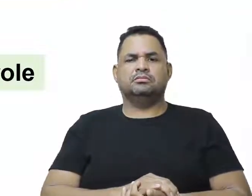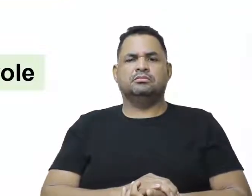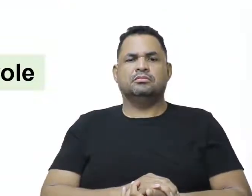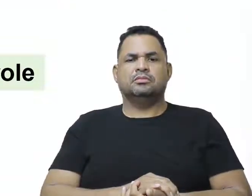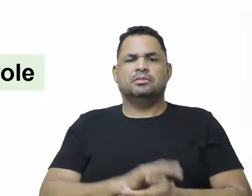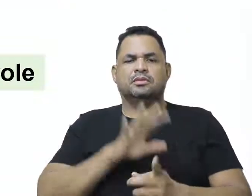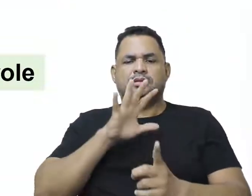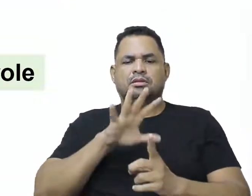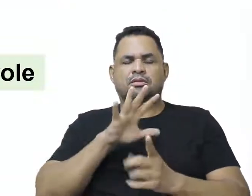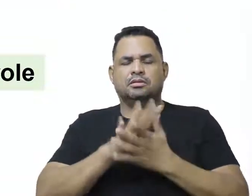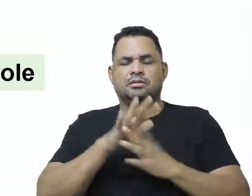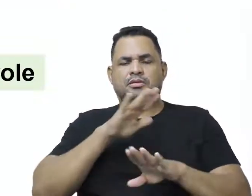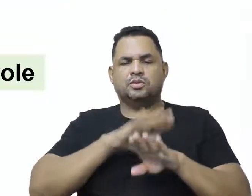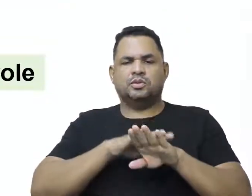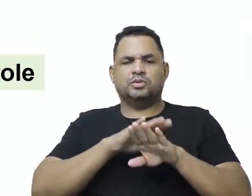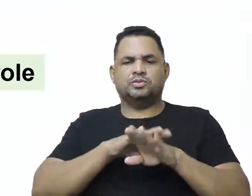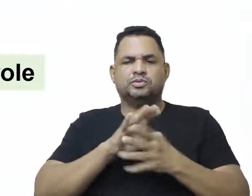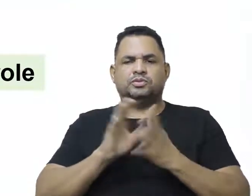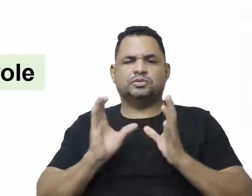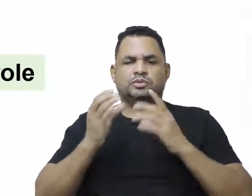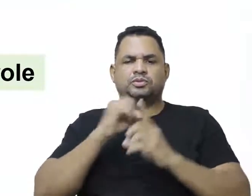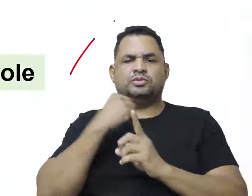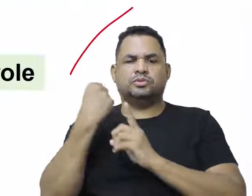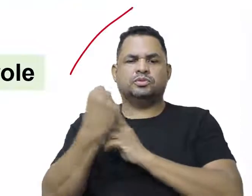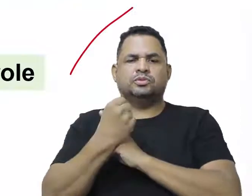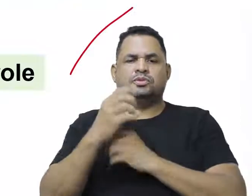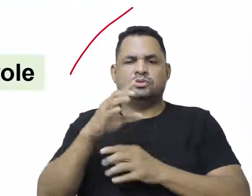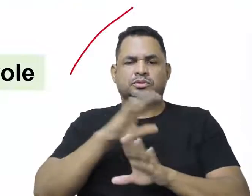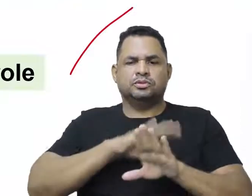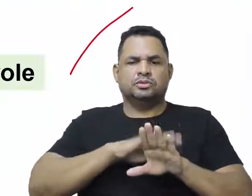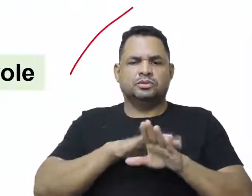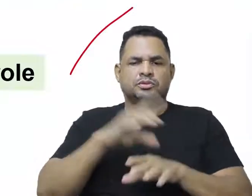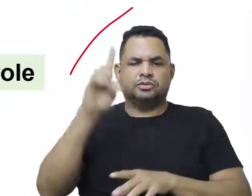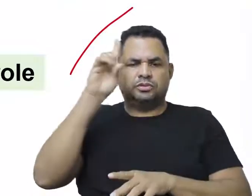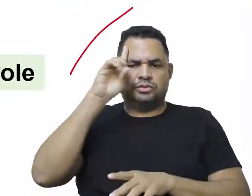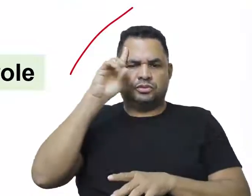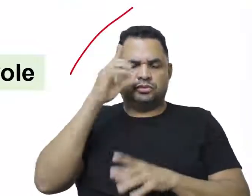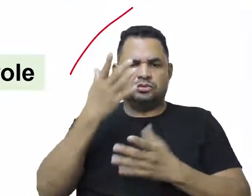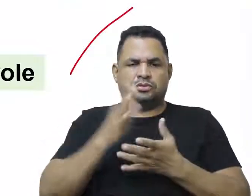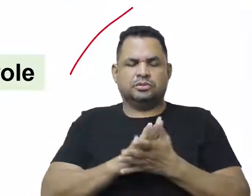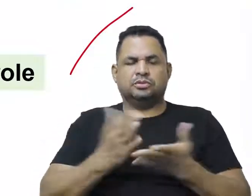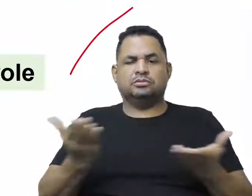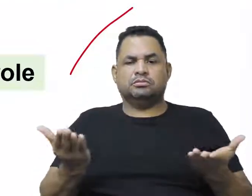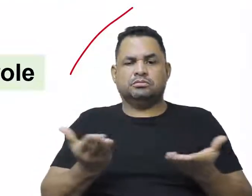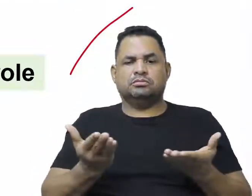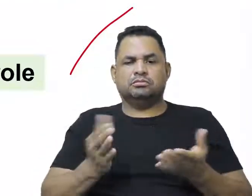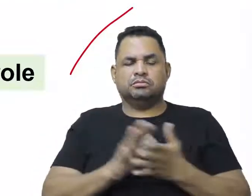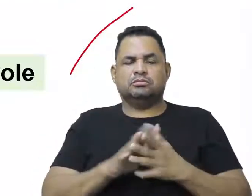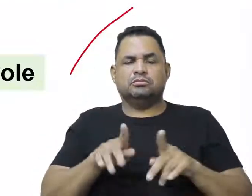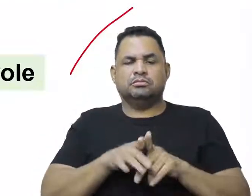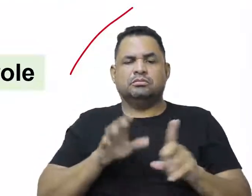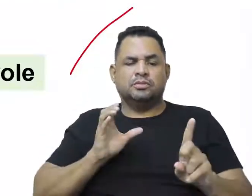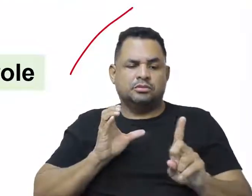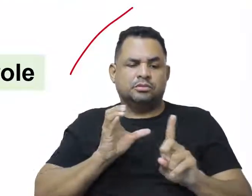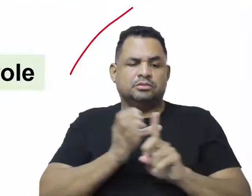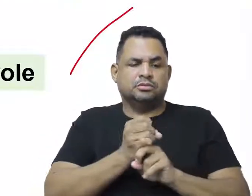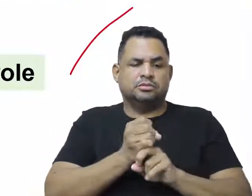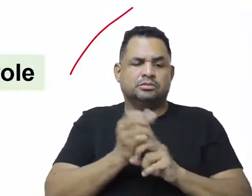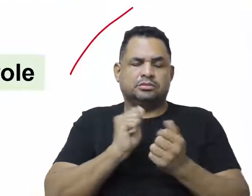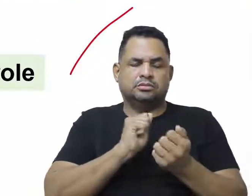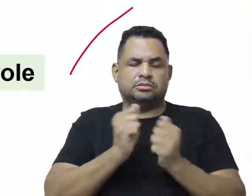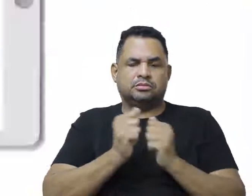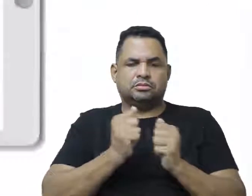ideologia com um grupo social dessa ideologia no cotidiano e que isso também é uma forma de